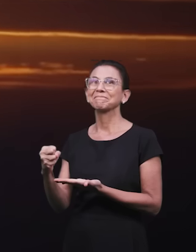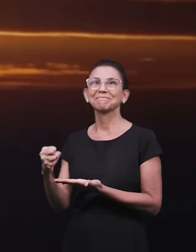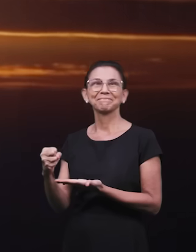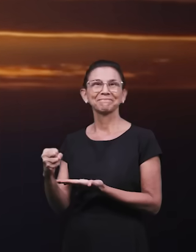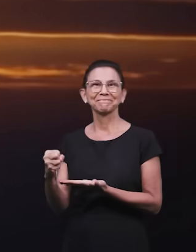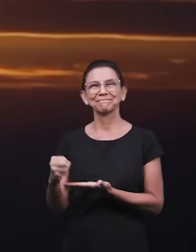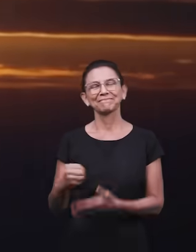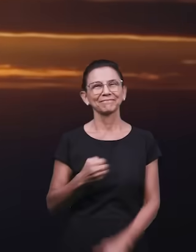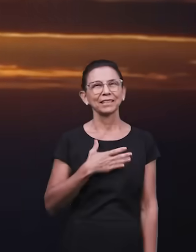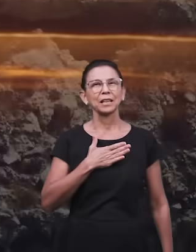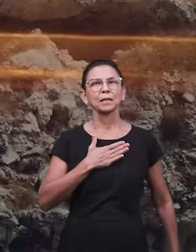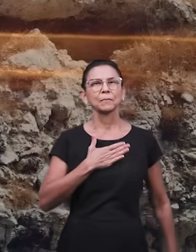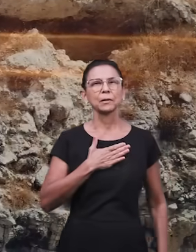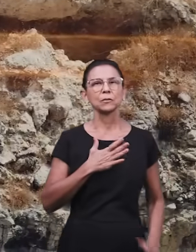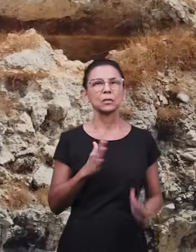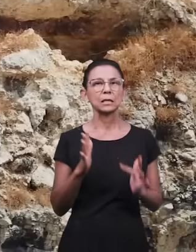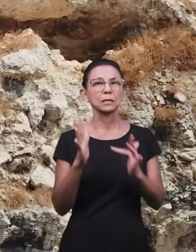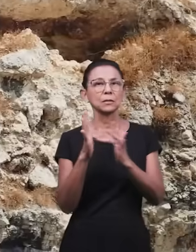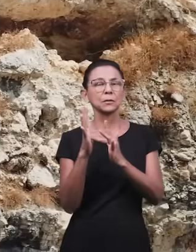meu